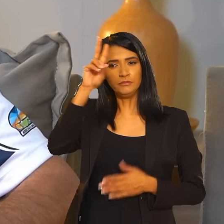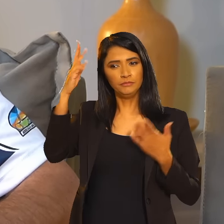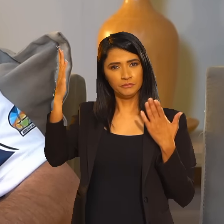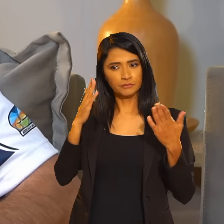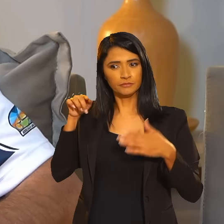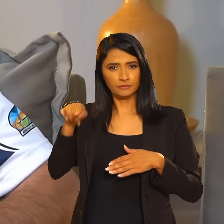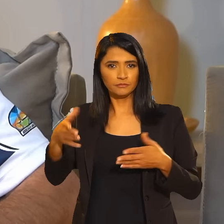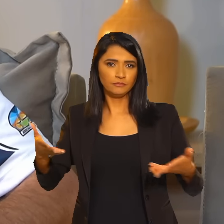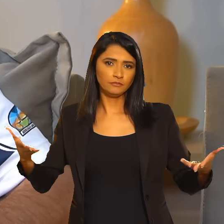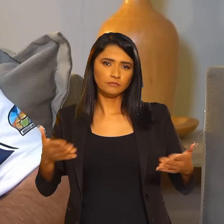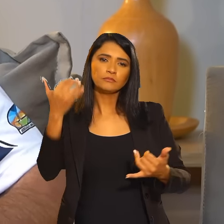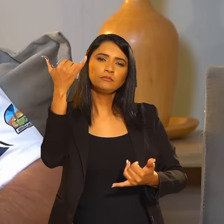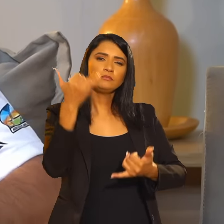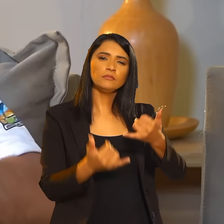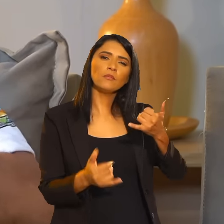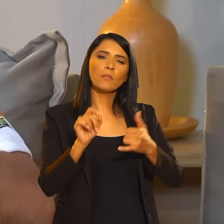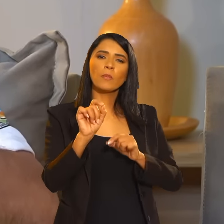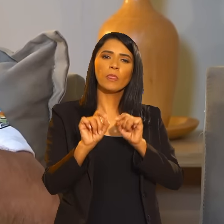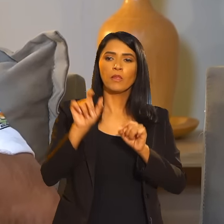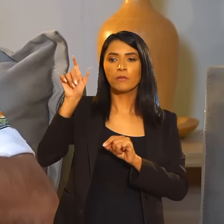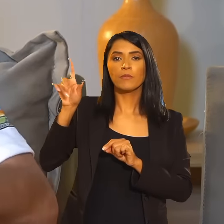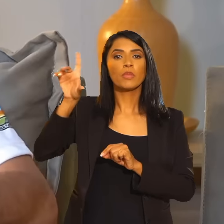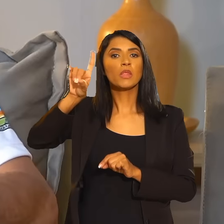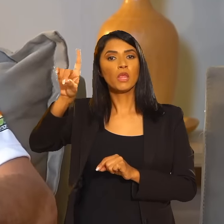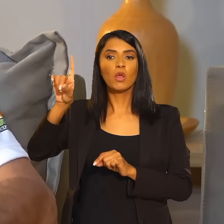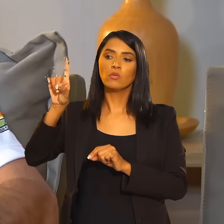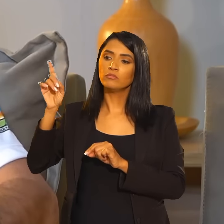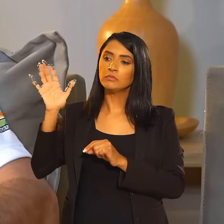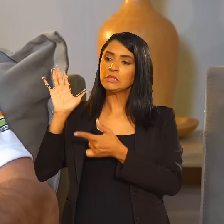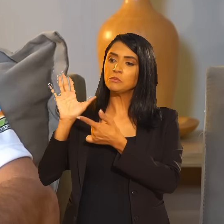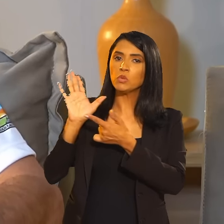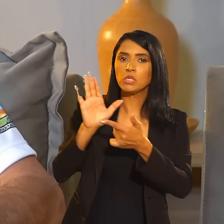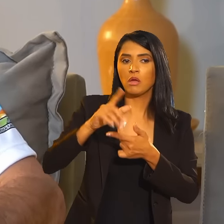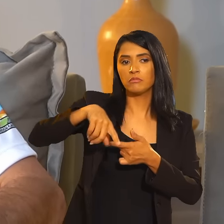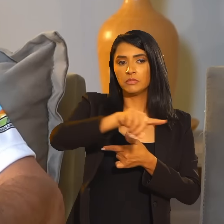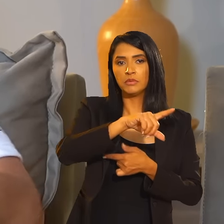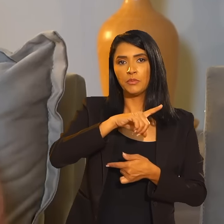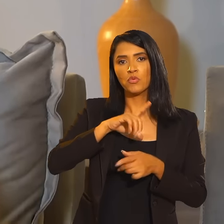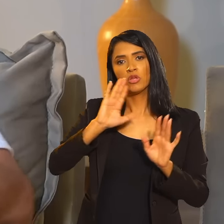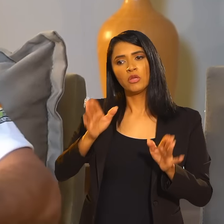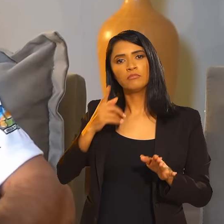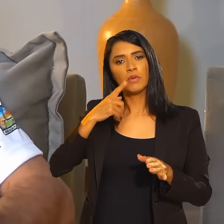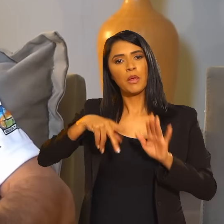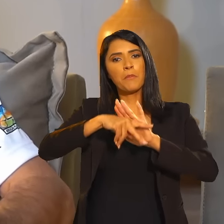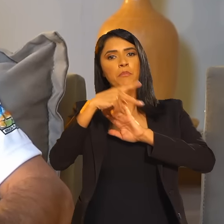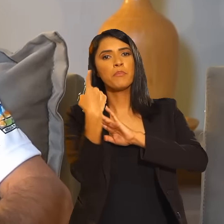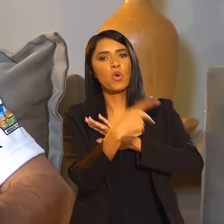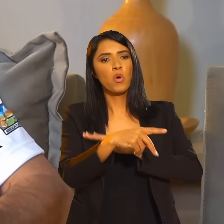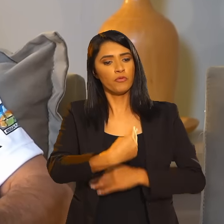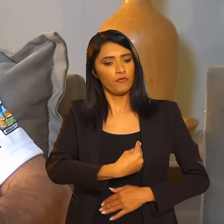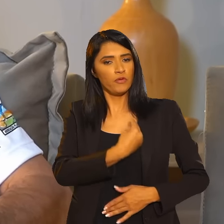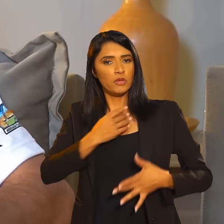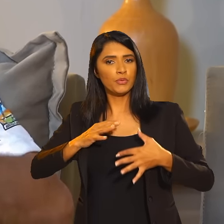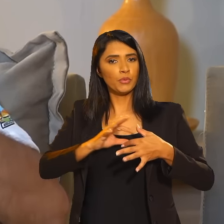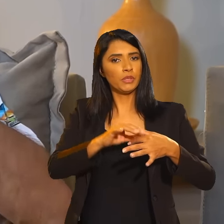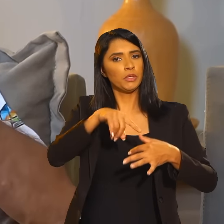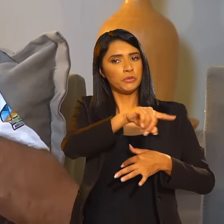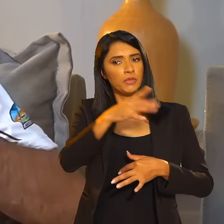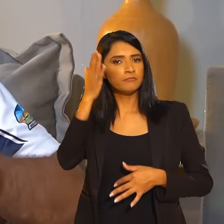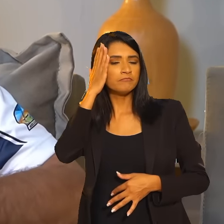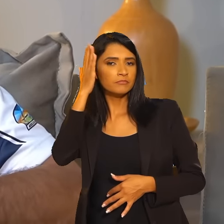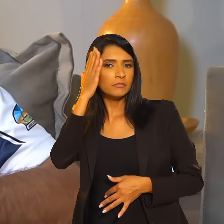parábola, ela se assemelha com o que Deus queria mostrar para eles, porque eles tinham a intimidade com aquilo. É interessante que às vezes